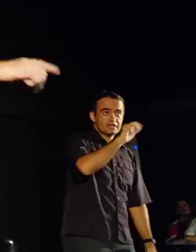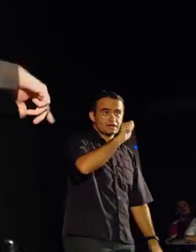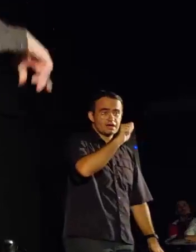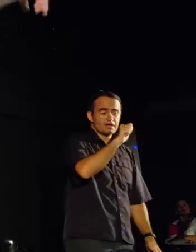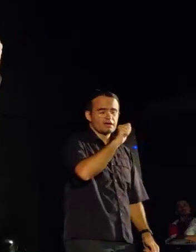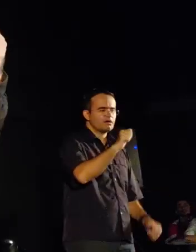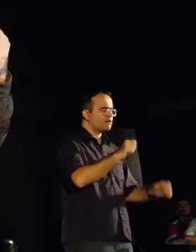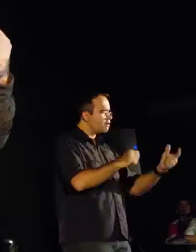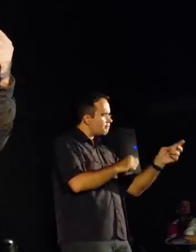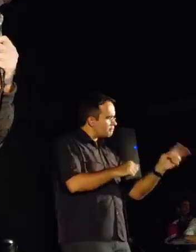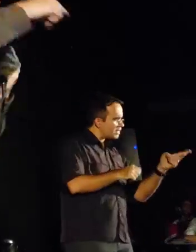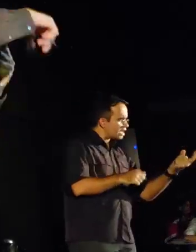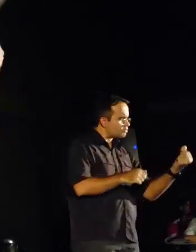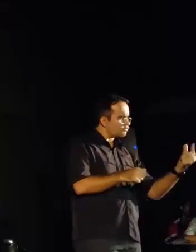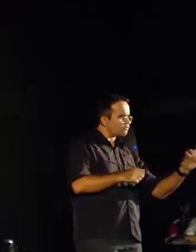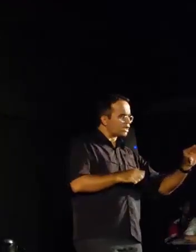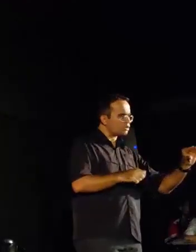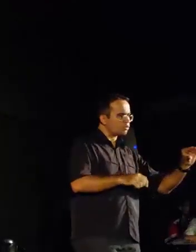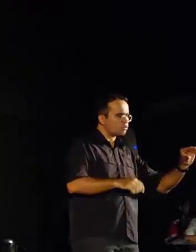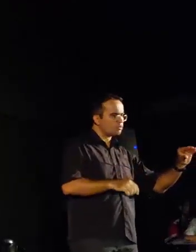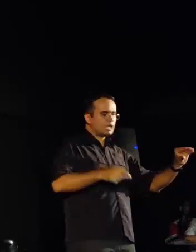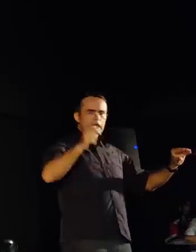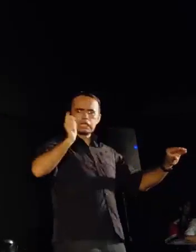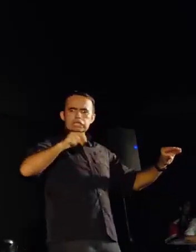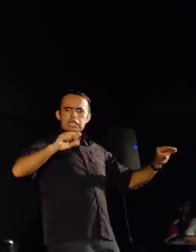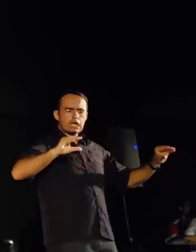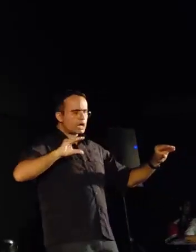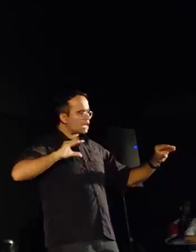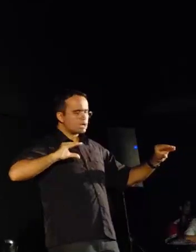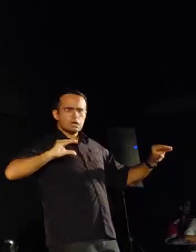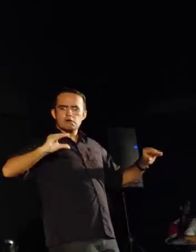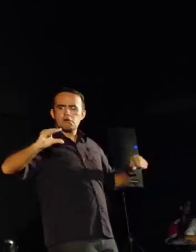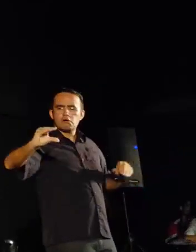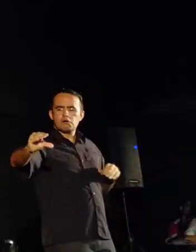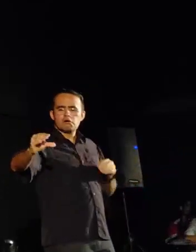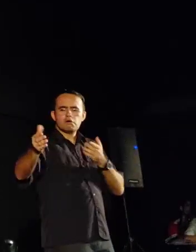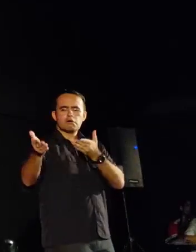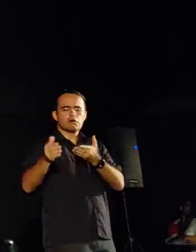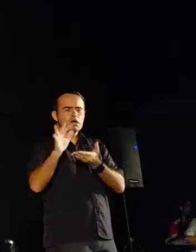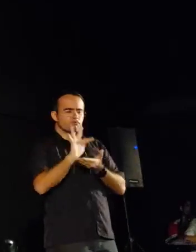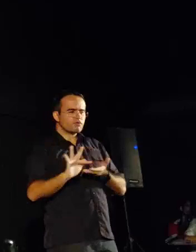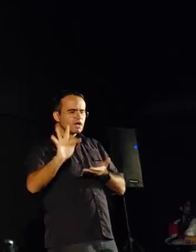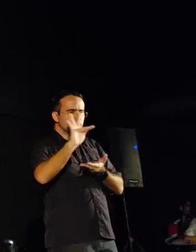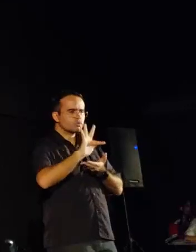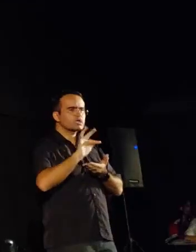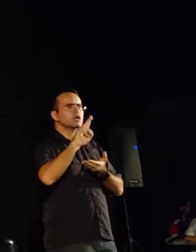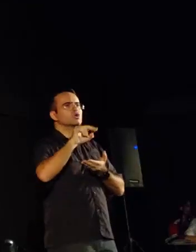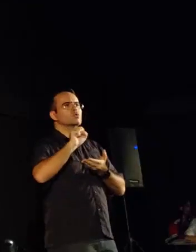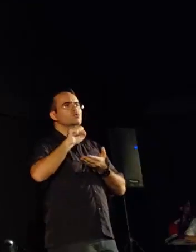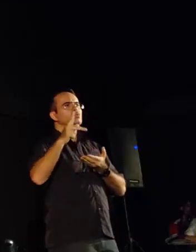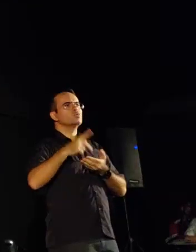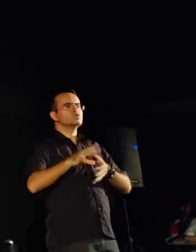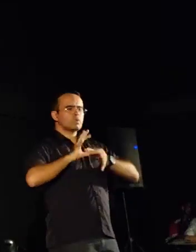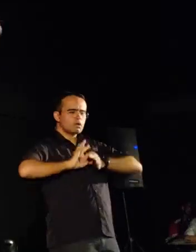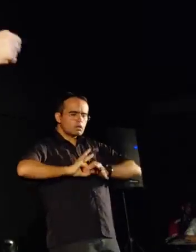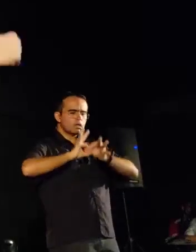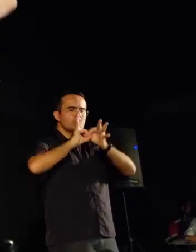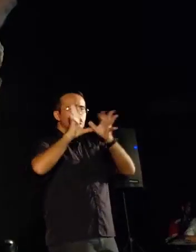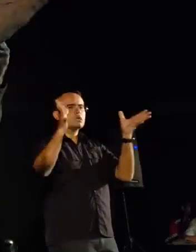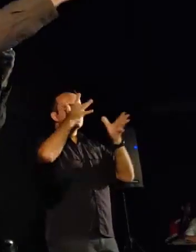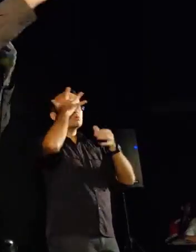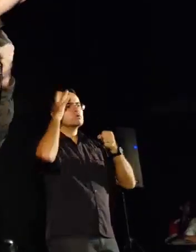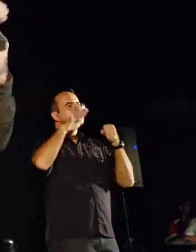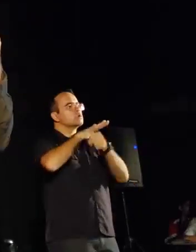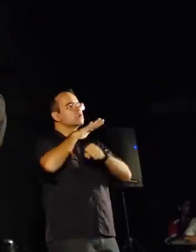poderia multiplicar isso por todos os lados. Lembrar vocês, por exemplo, que a gente está falando de um país onde